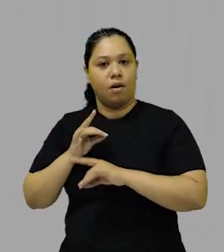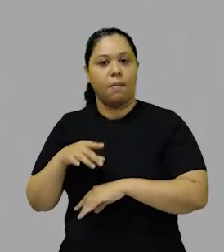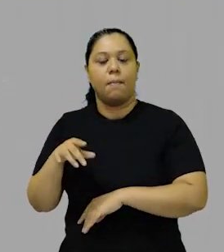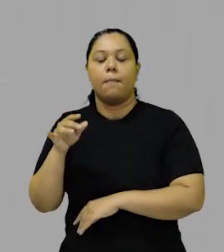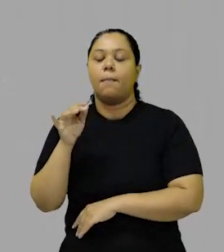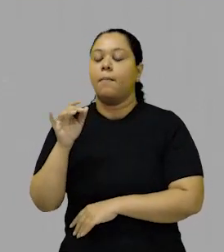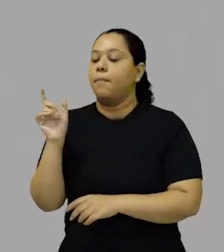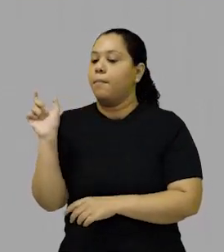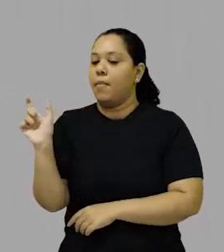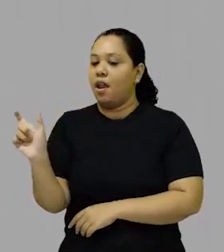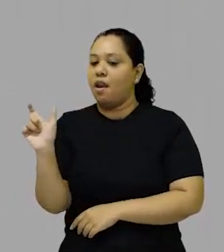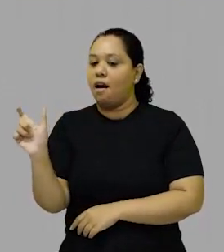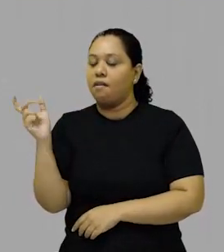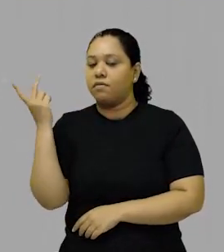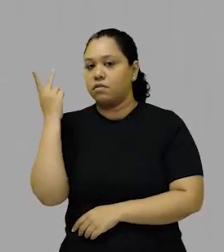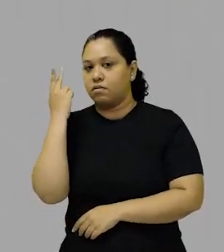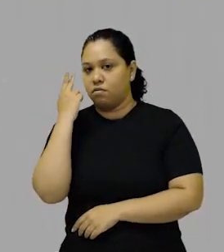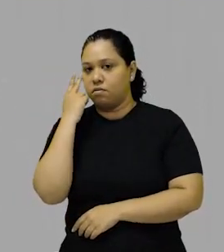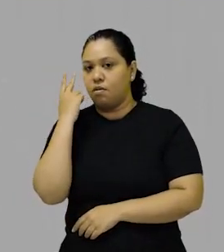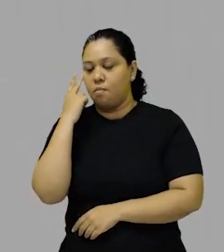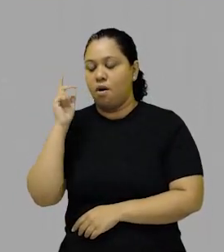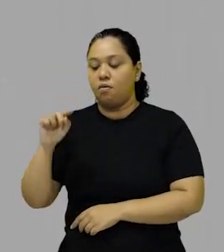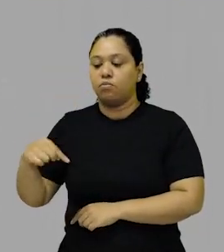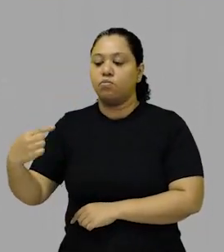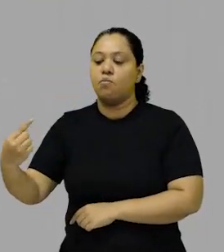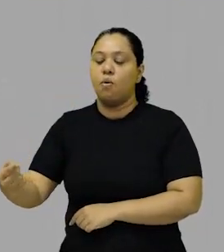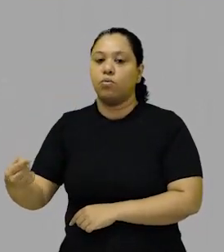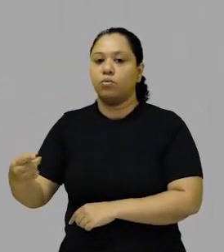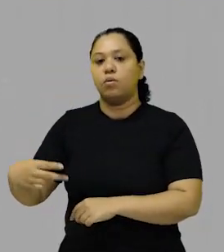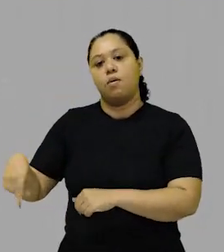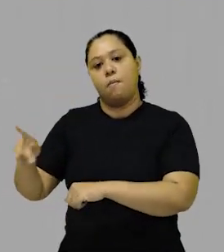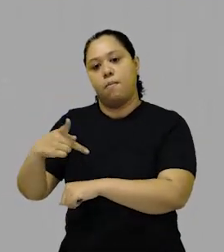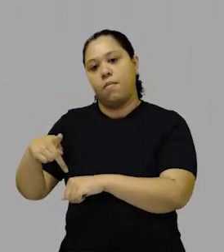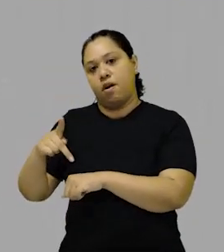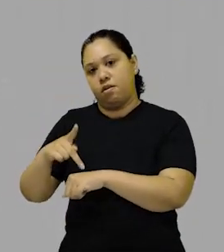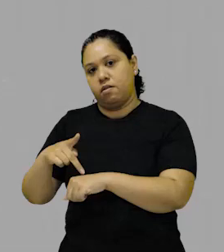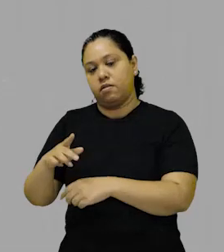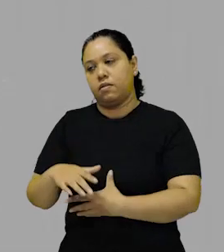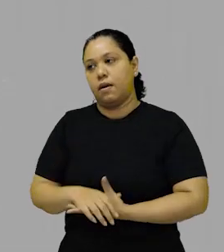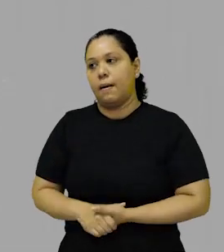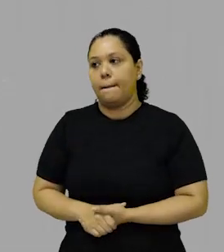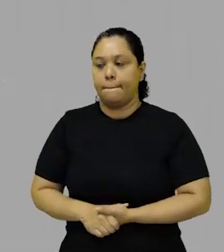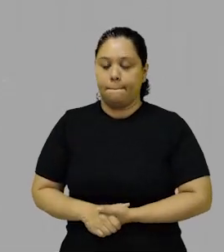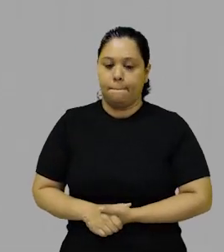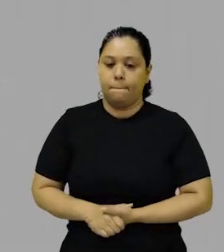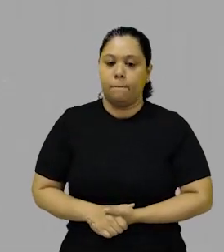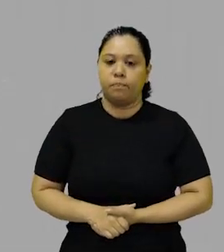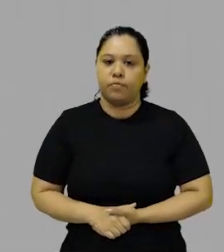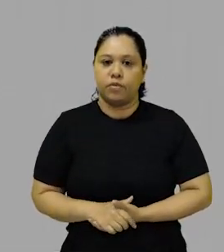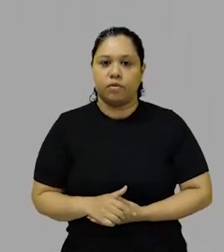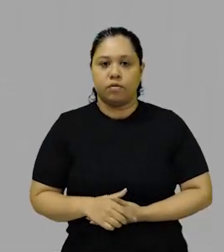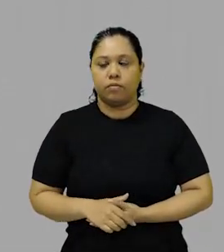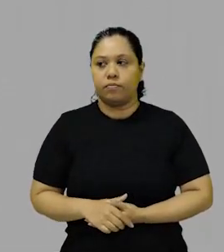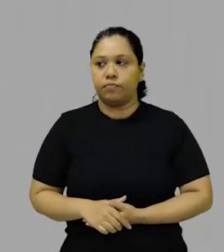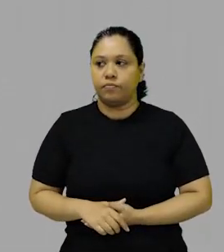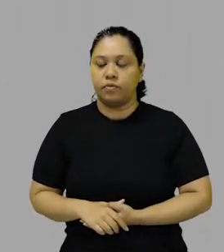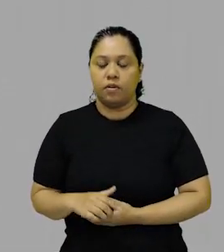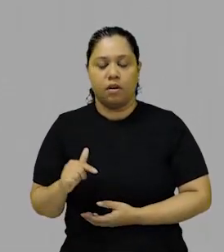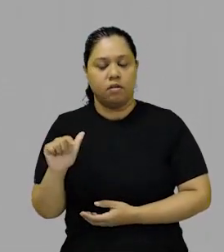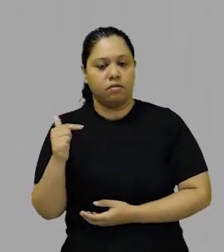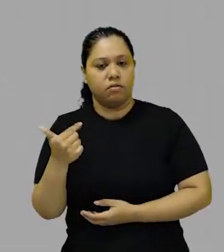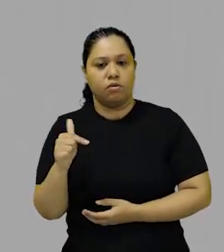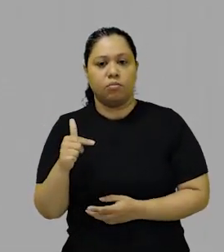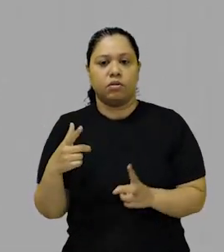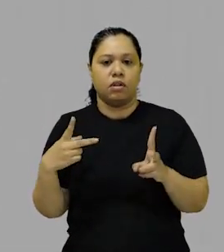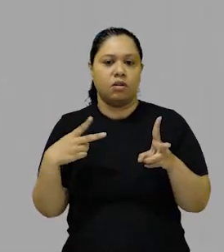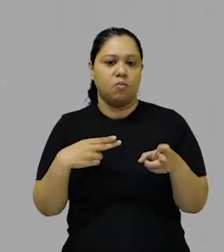comuns, que são frequentes naqueles outros países, que talvez não vai ter o mesmo sentido ou a mesma aplicação em outras